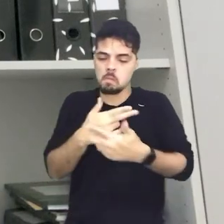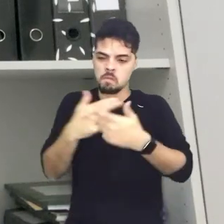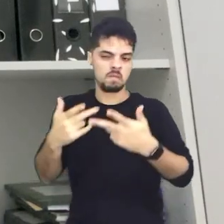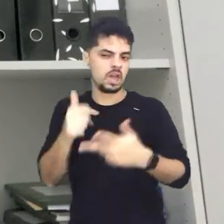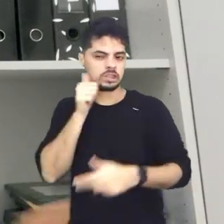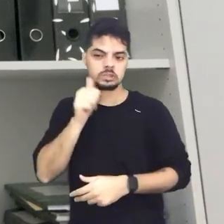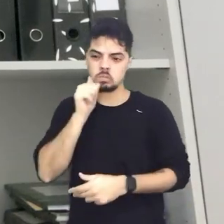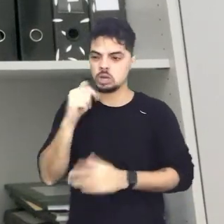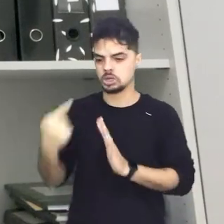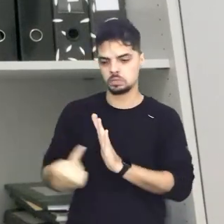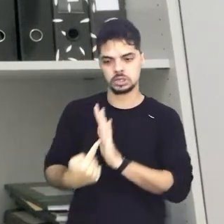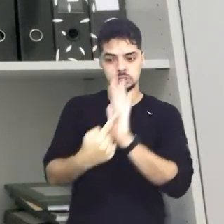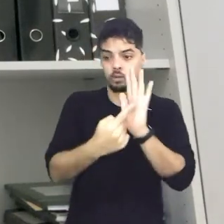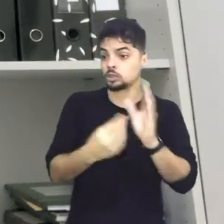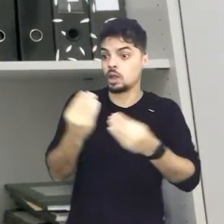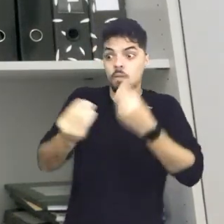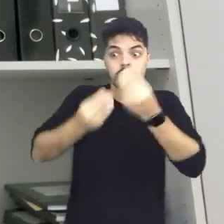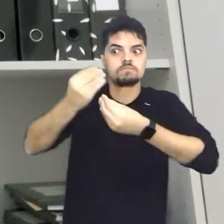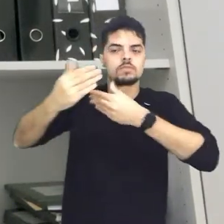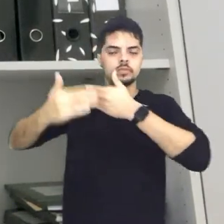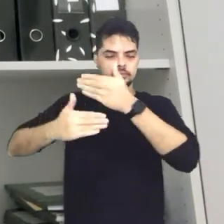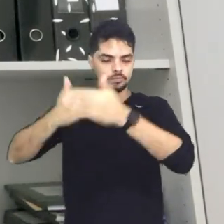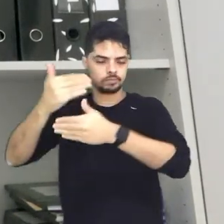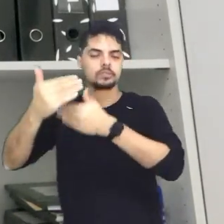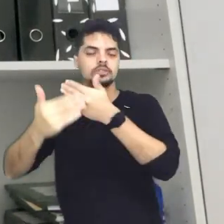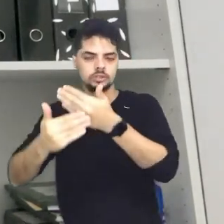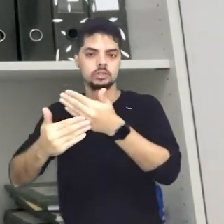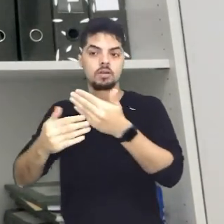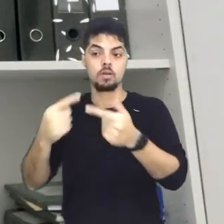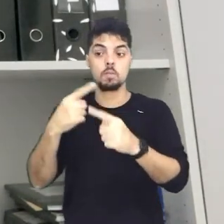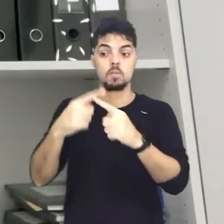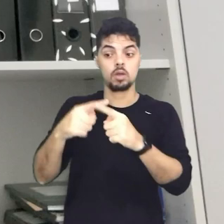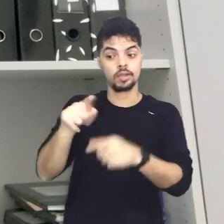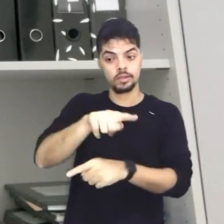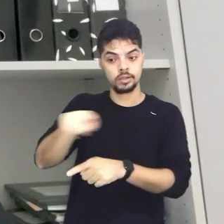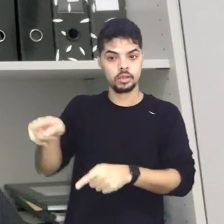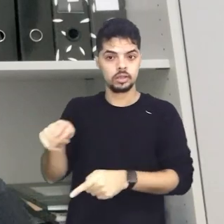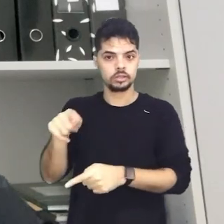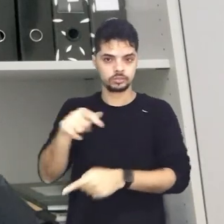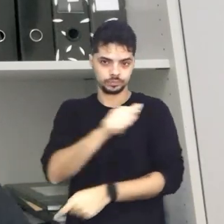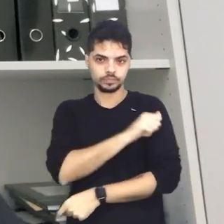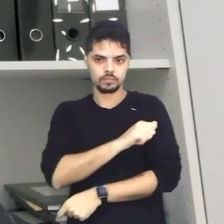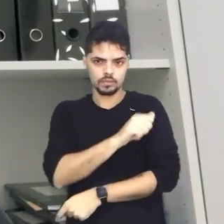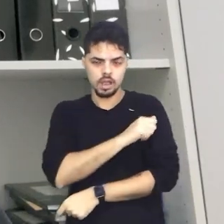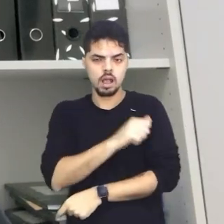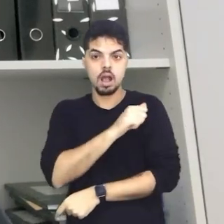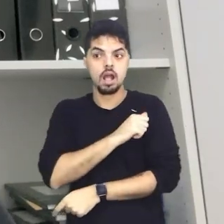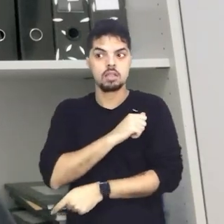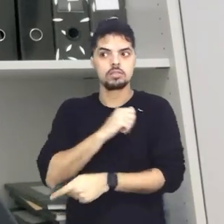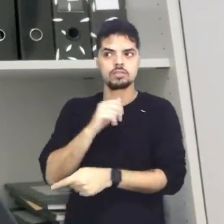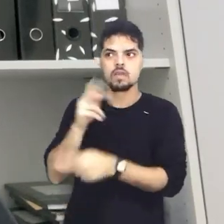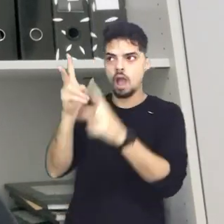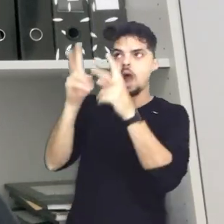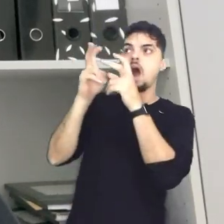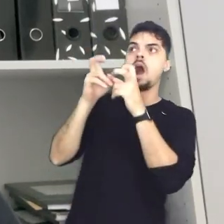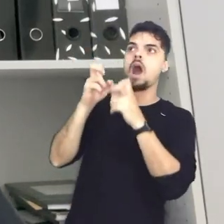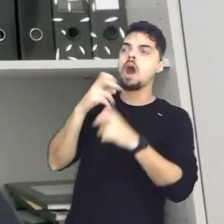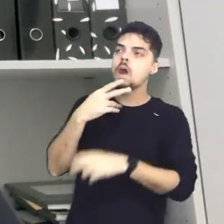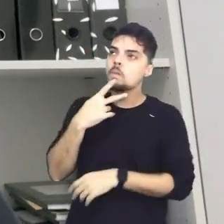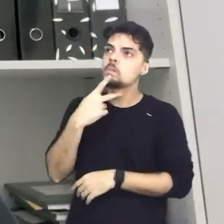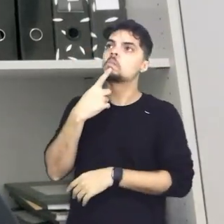no texto, tudo isso para que os alunos percebam a importância desses grupos que